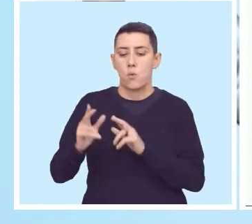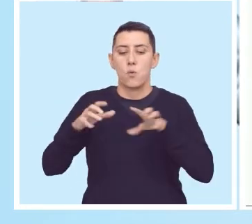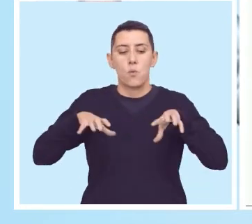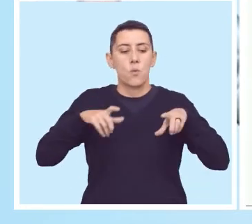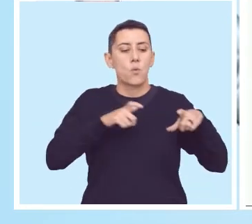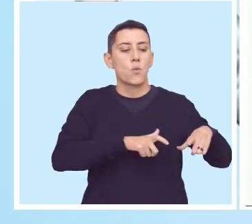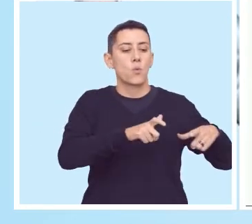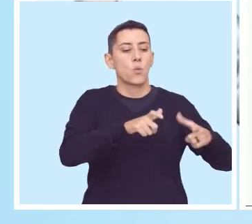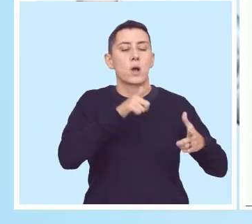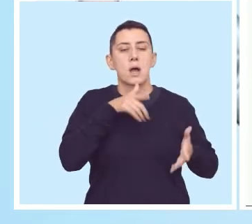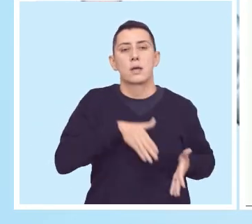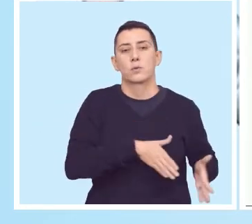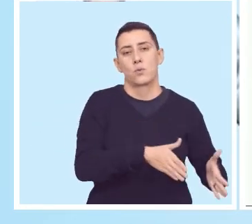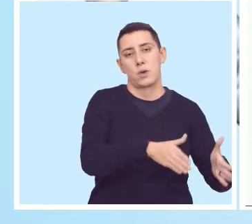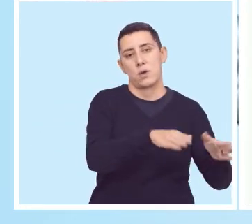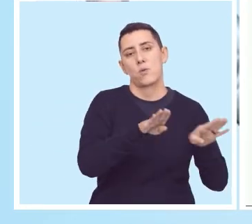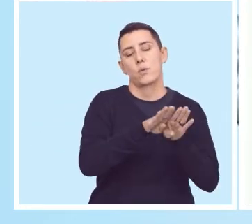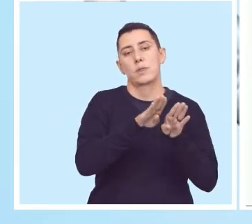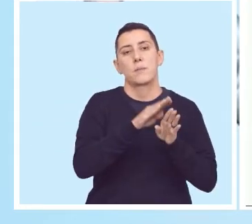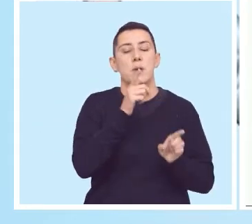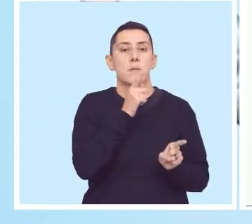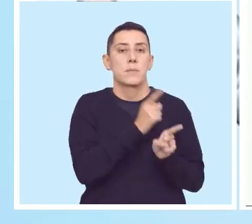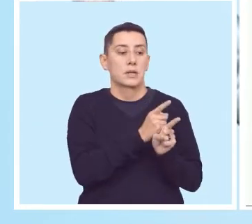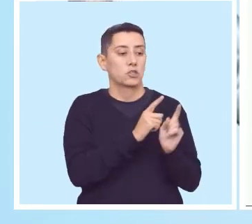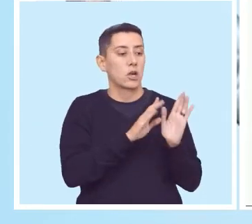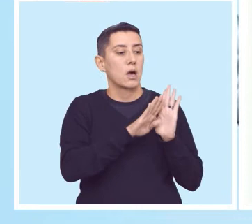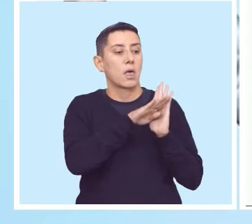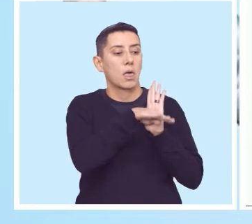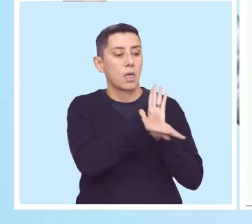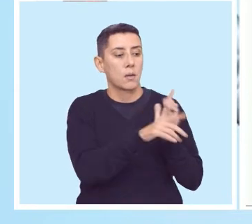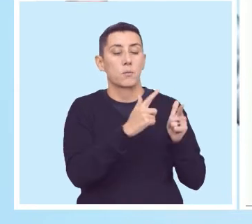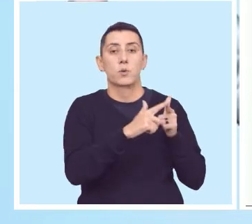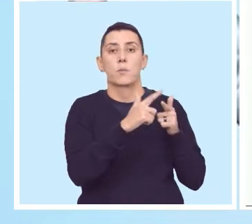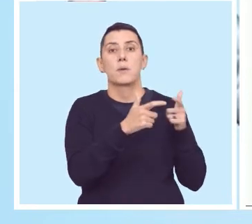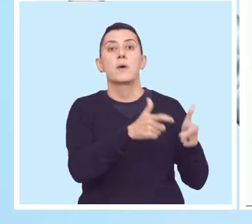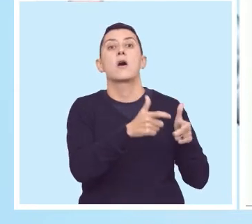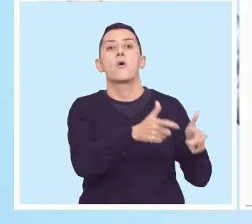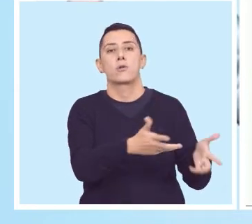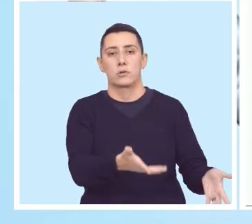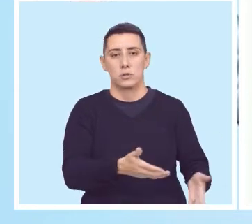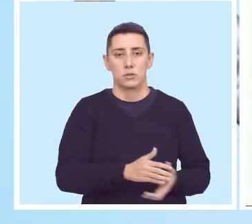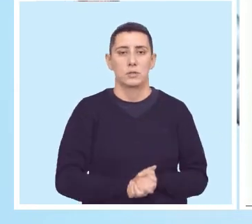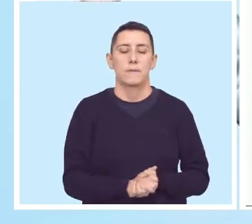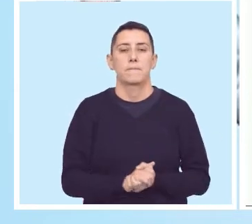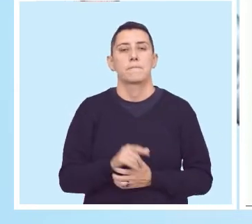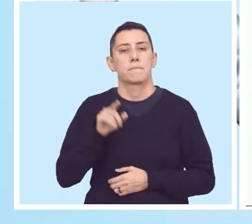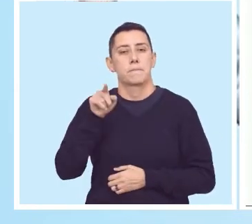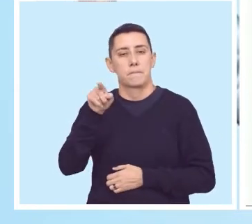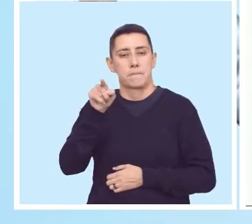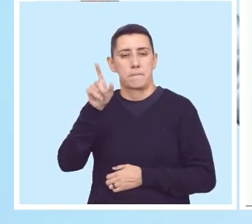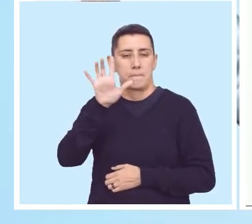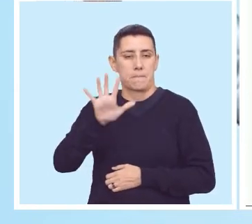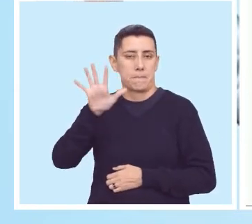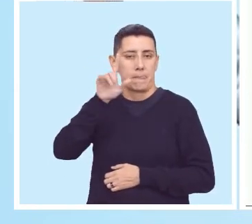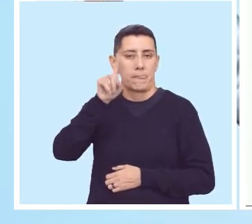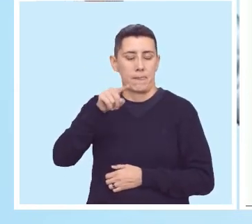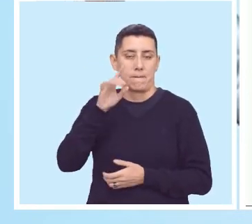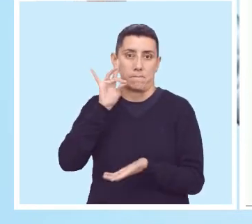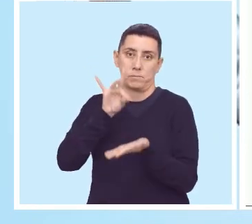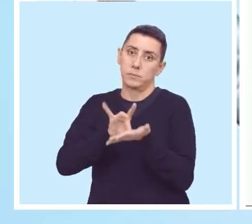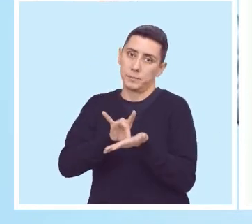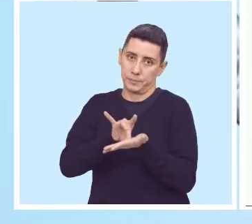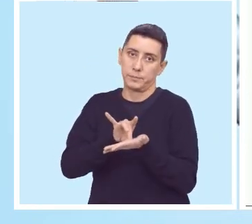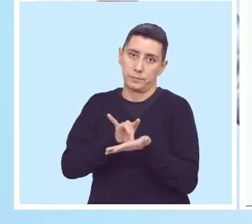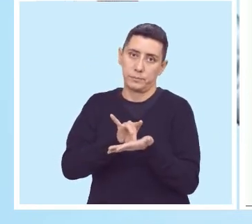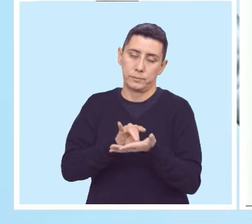por exemplo, o índice de degradação de uma determinada célula. Então aqui representa uma imagem original, em que essa imagem